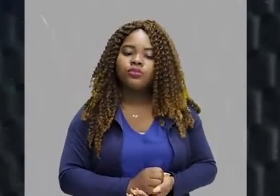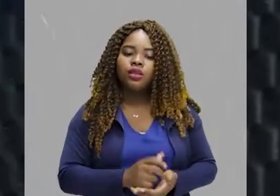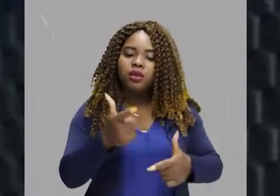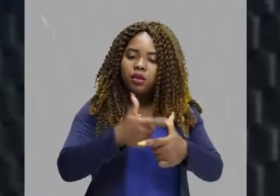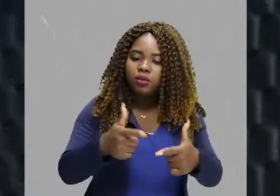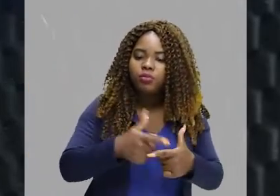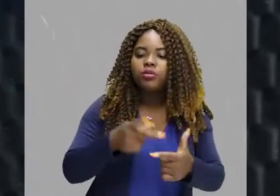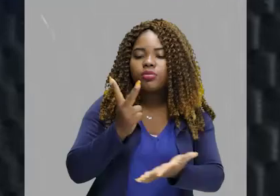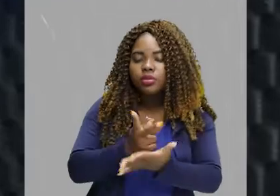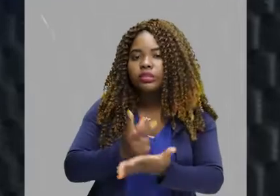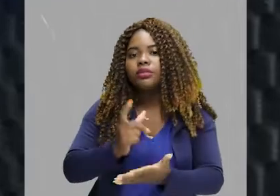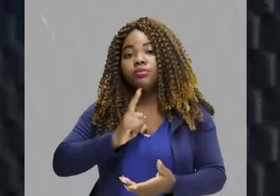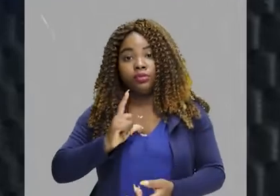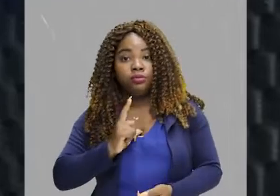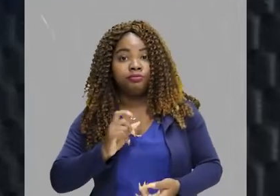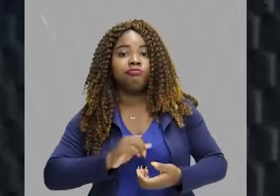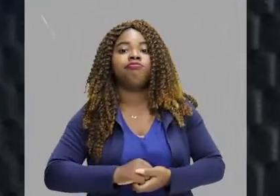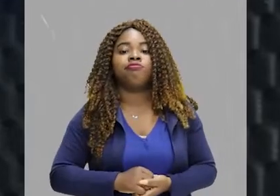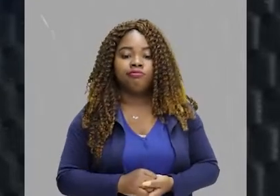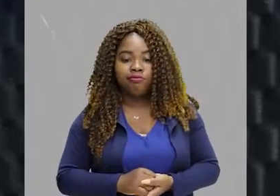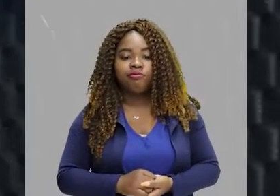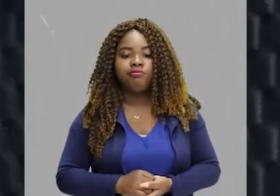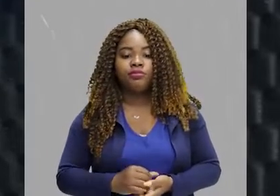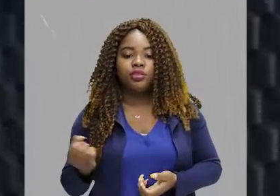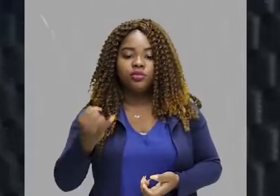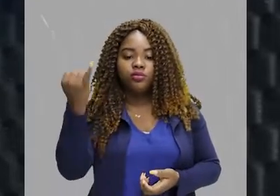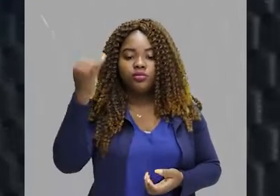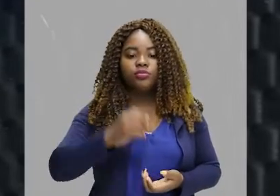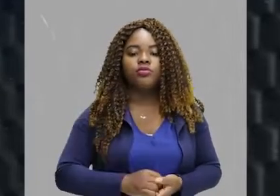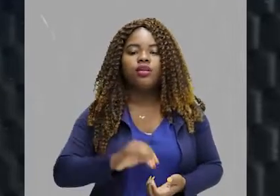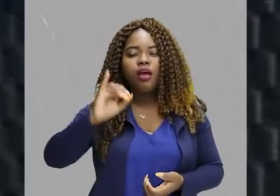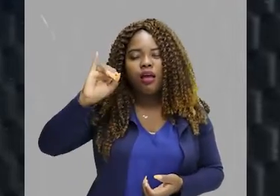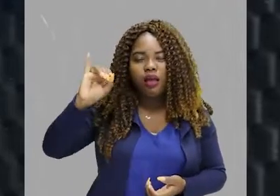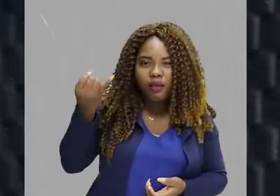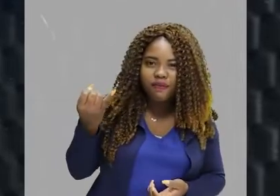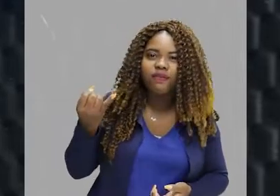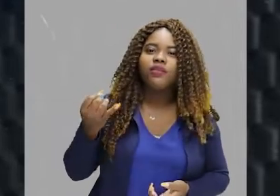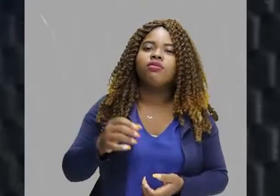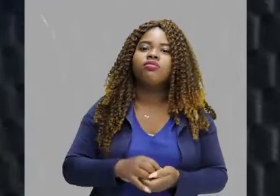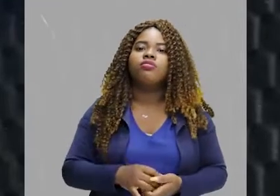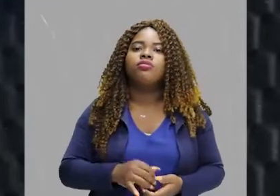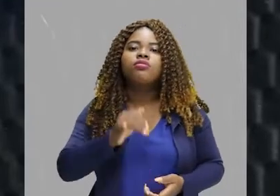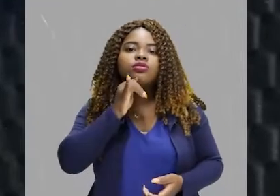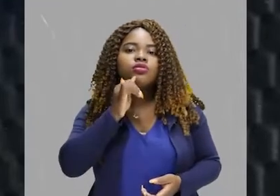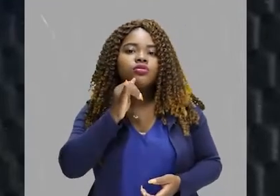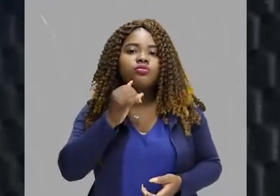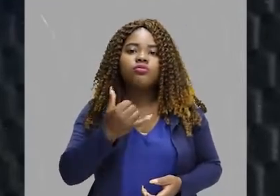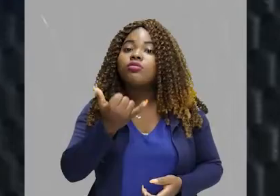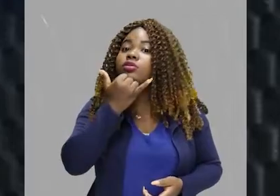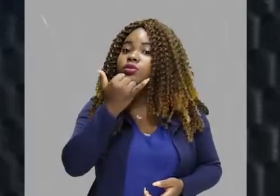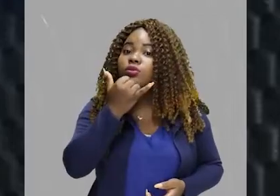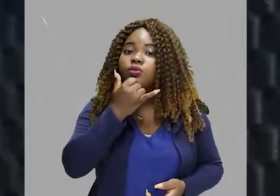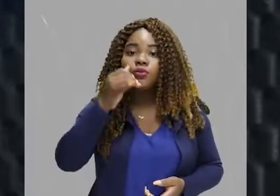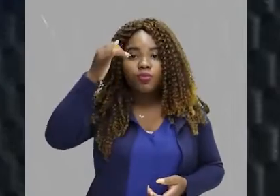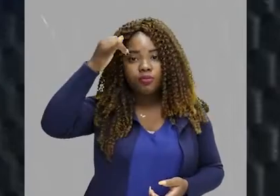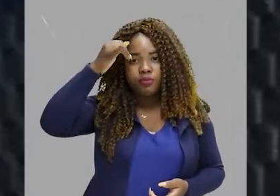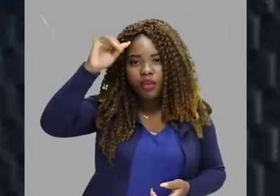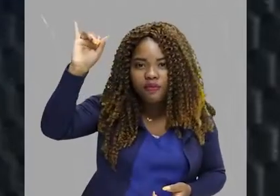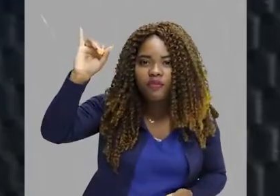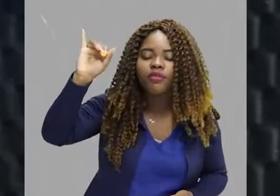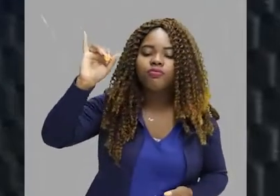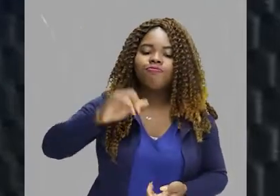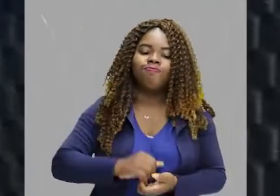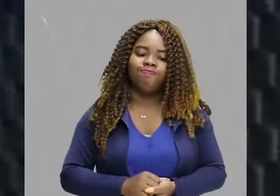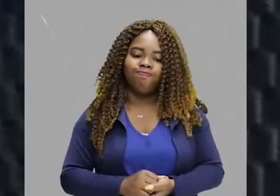relação a isso é algo importante, em relação a evitar o desmatamento e as queimadas, porque isso prejudica de uma maneira muito significativa o meio